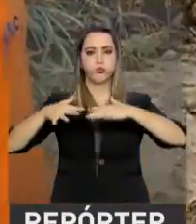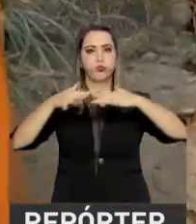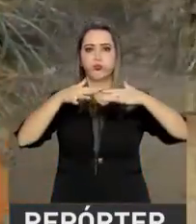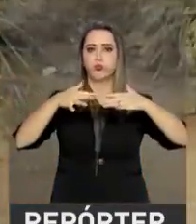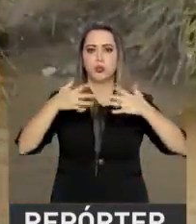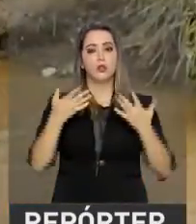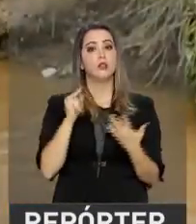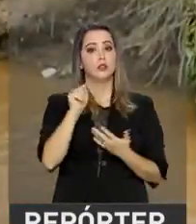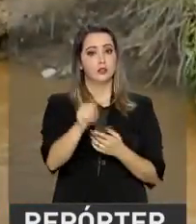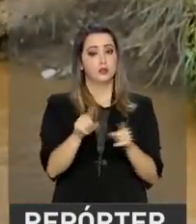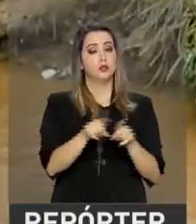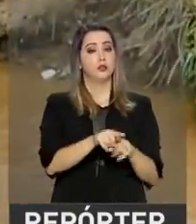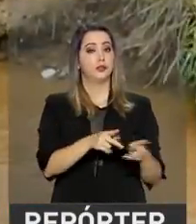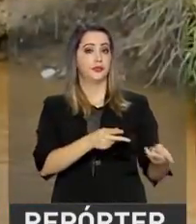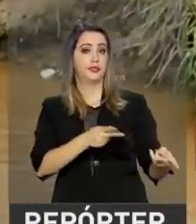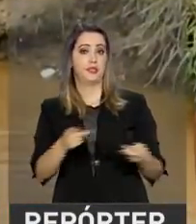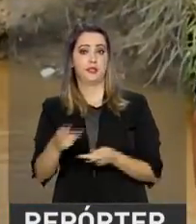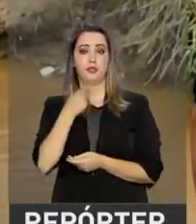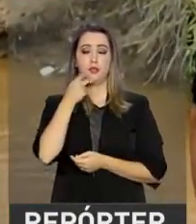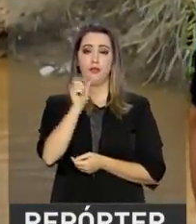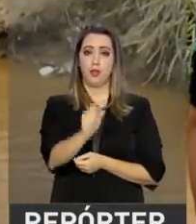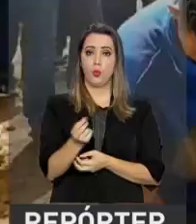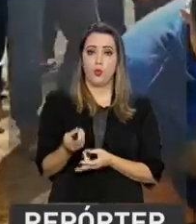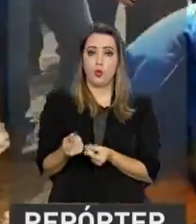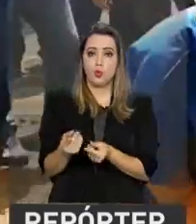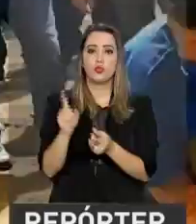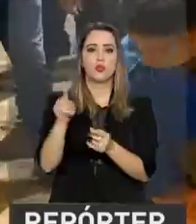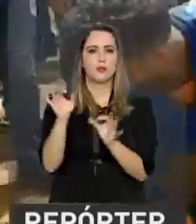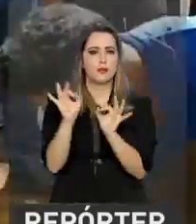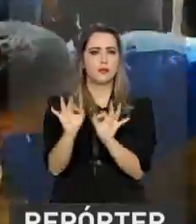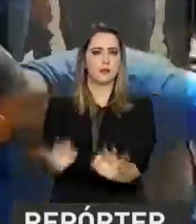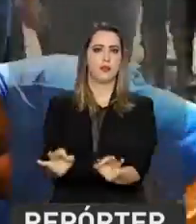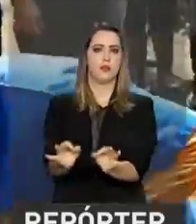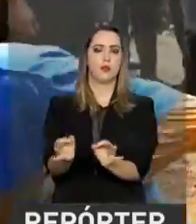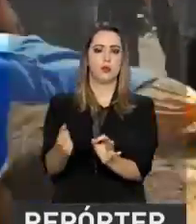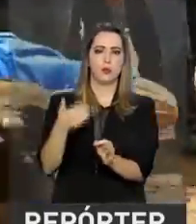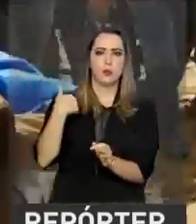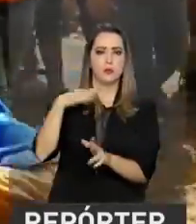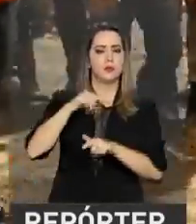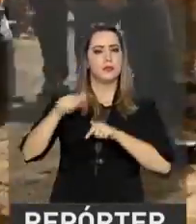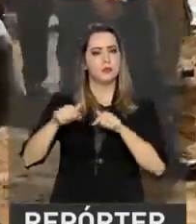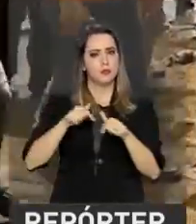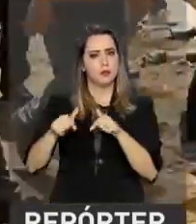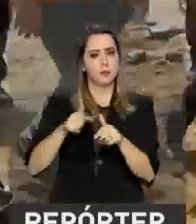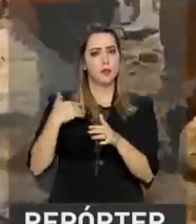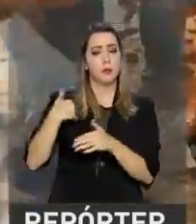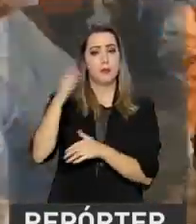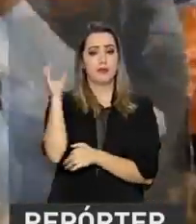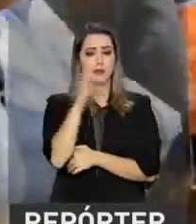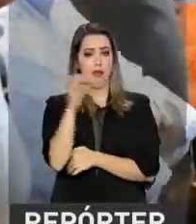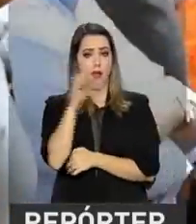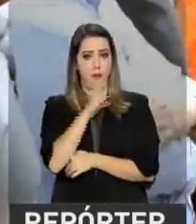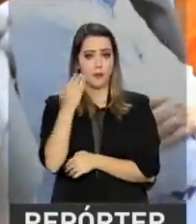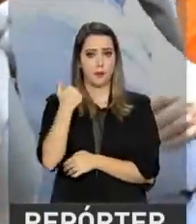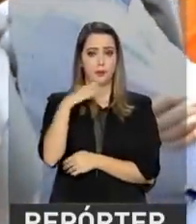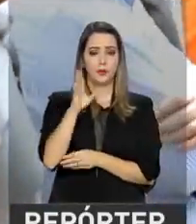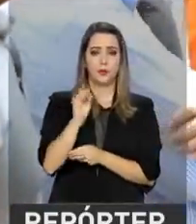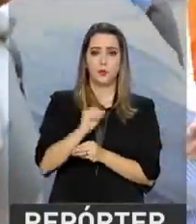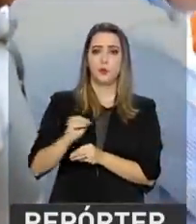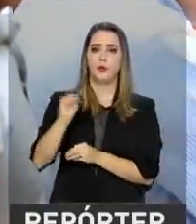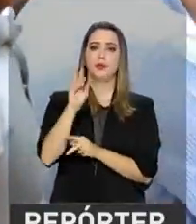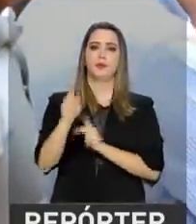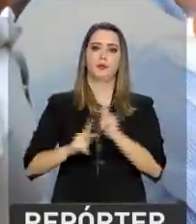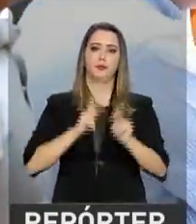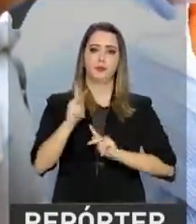ministro helder barbalho afirmou que os recursos estão garantidos para agilizar as ações federais e principalmente o atendimento à